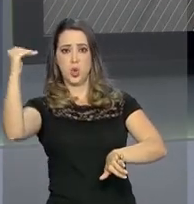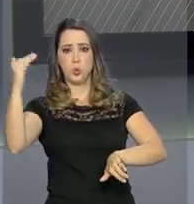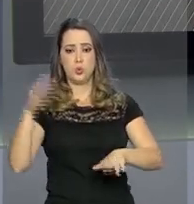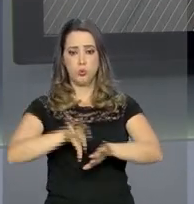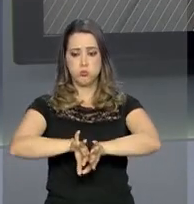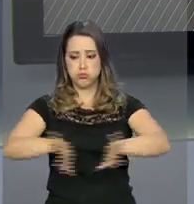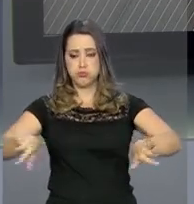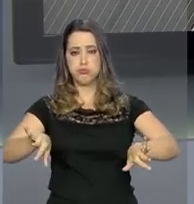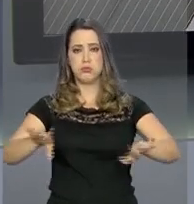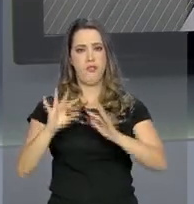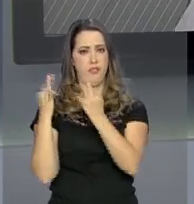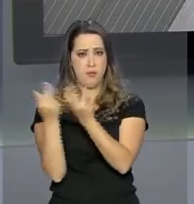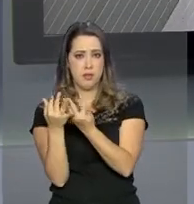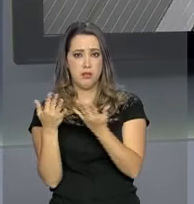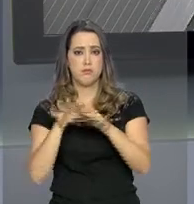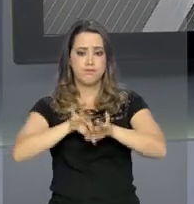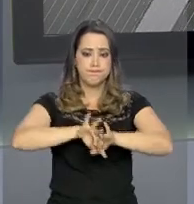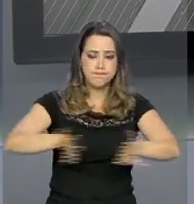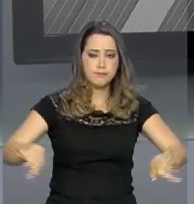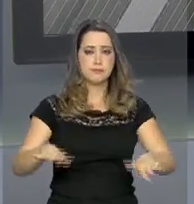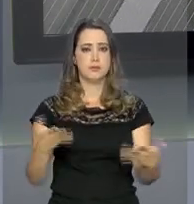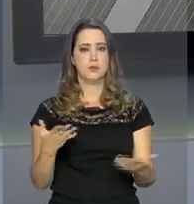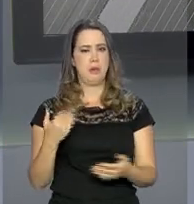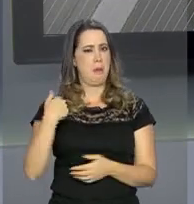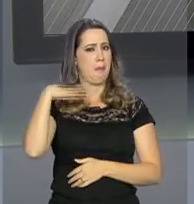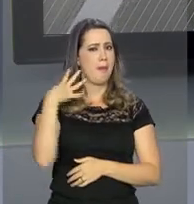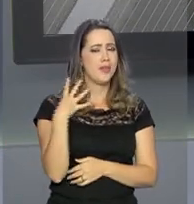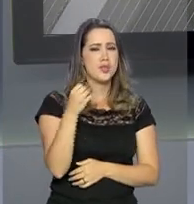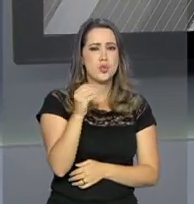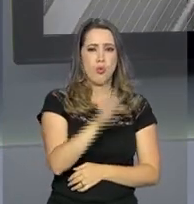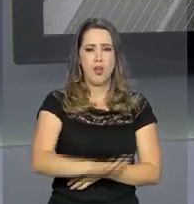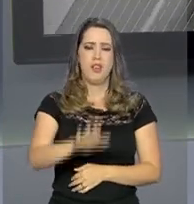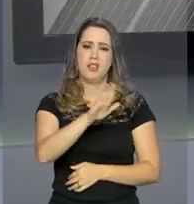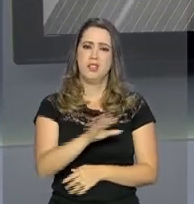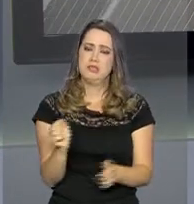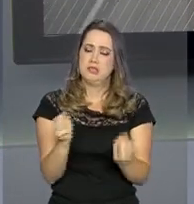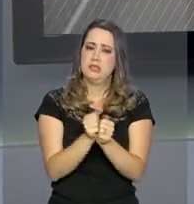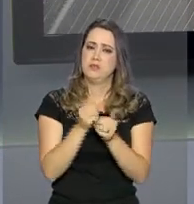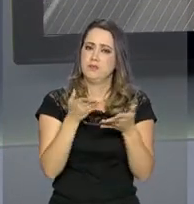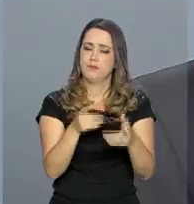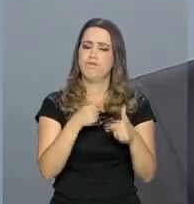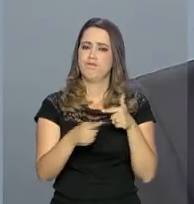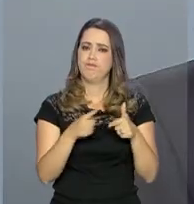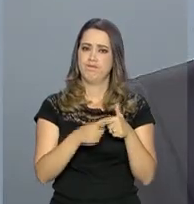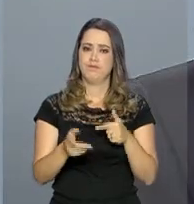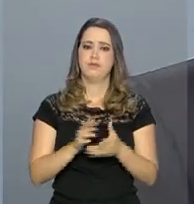responsáveis. De acordo com o governo, são mais de 40 menores brasileiros nessa condição.